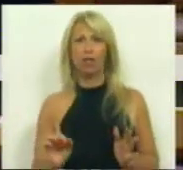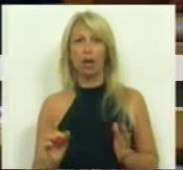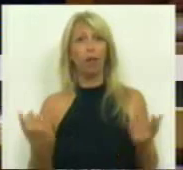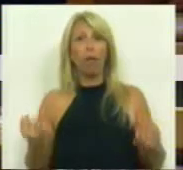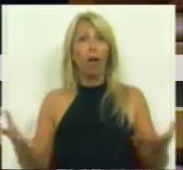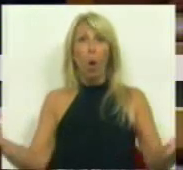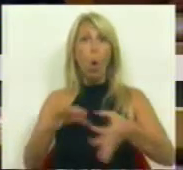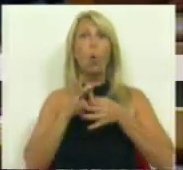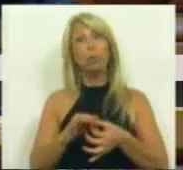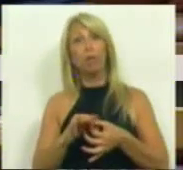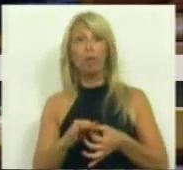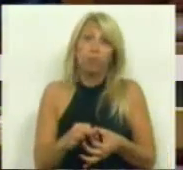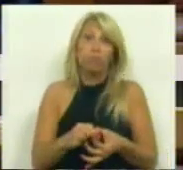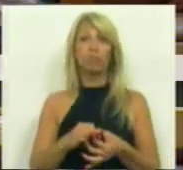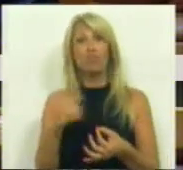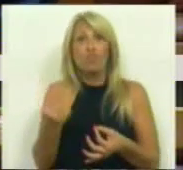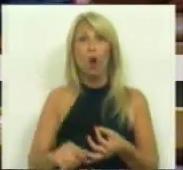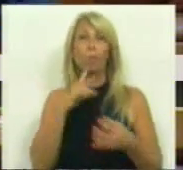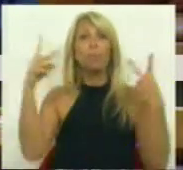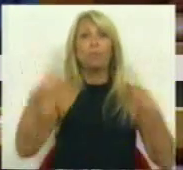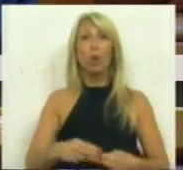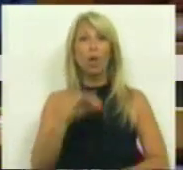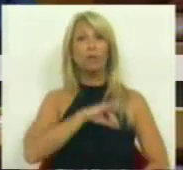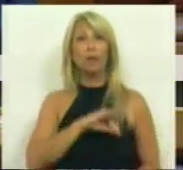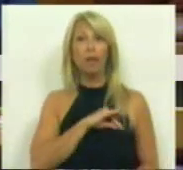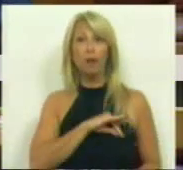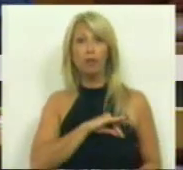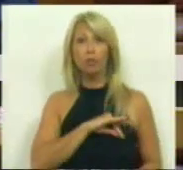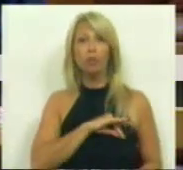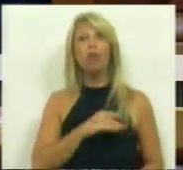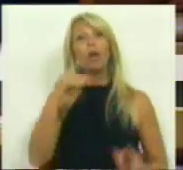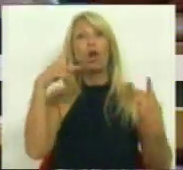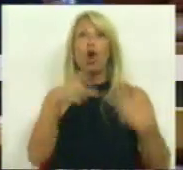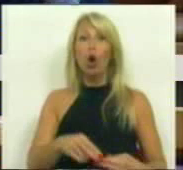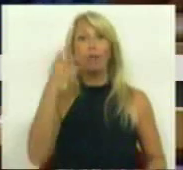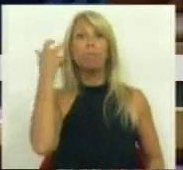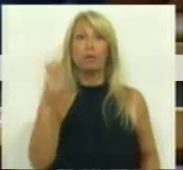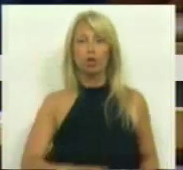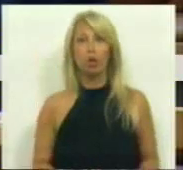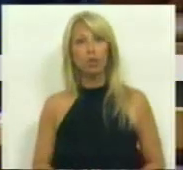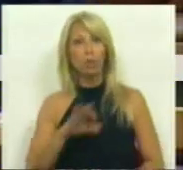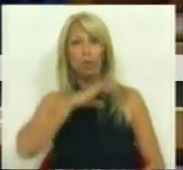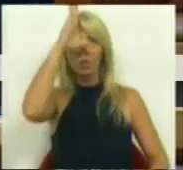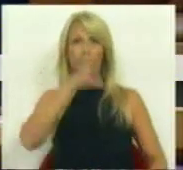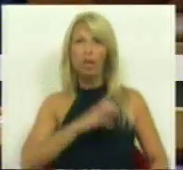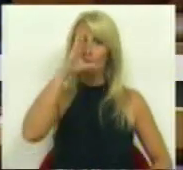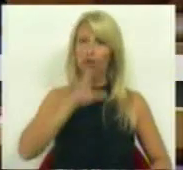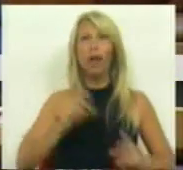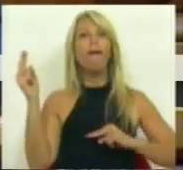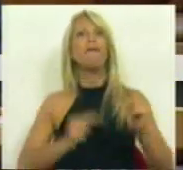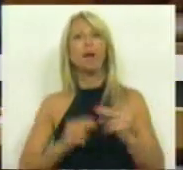não ser nos cortes dos salários e nos cortes das pensões. O Sr. Ministro de Estado e das Finanças